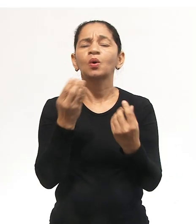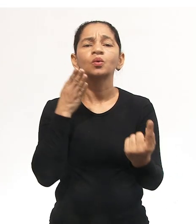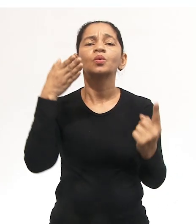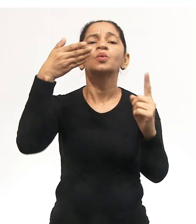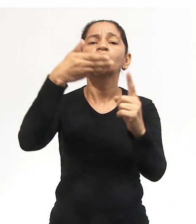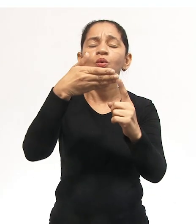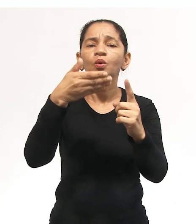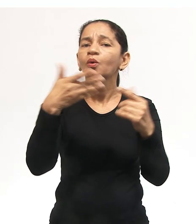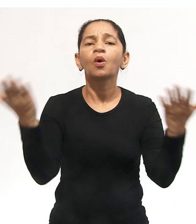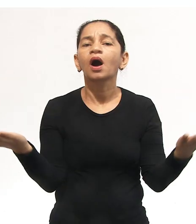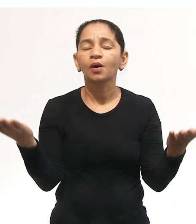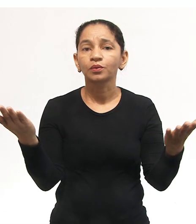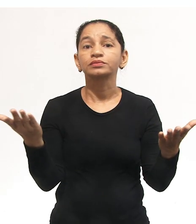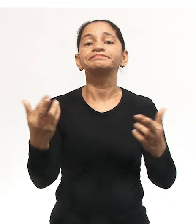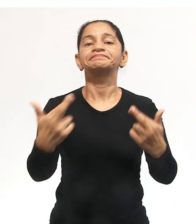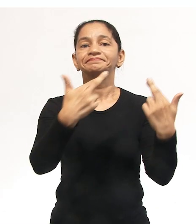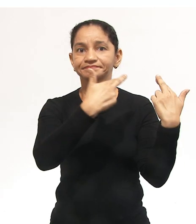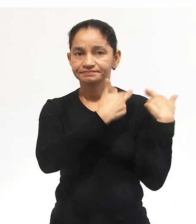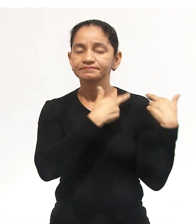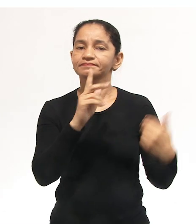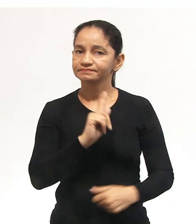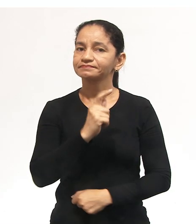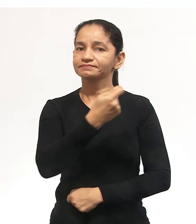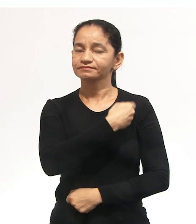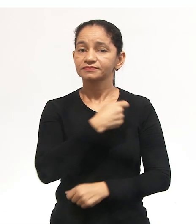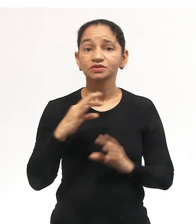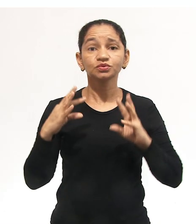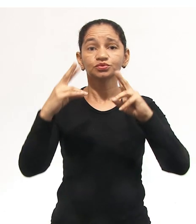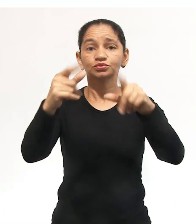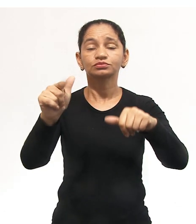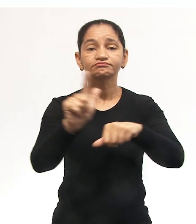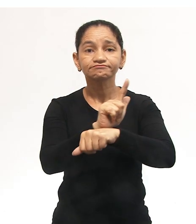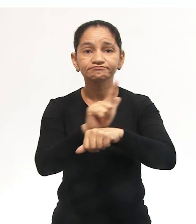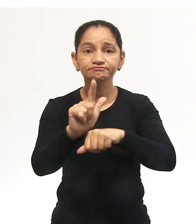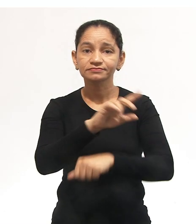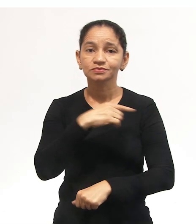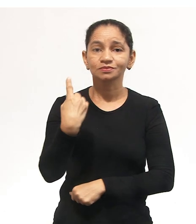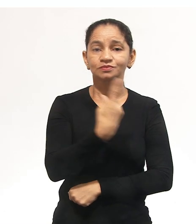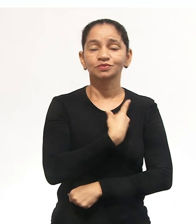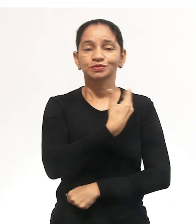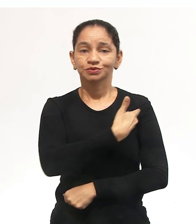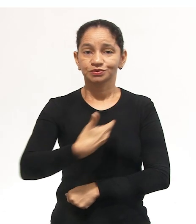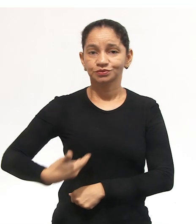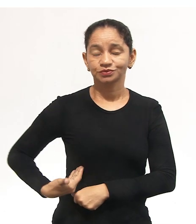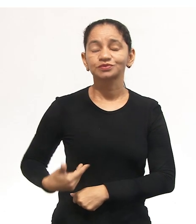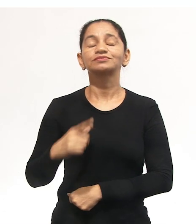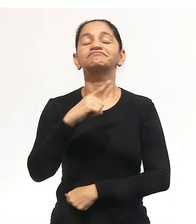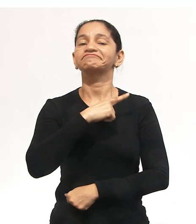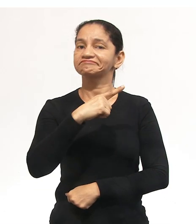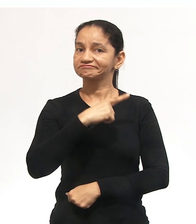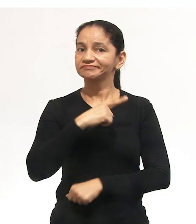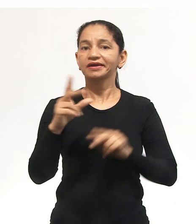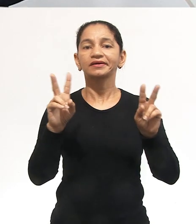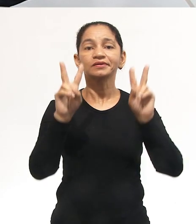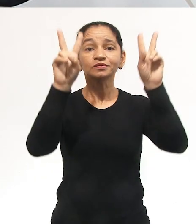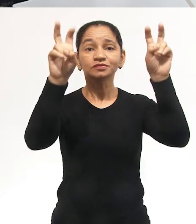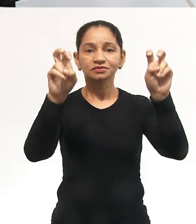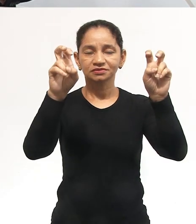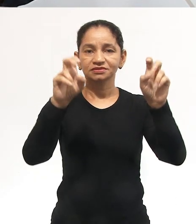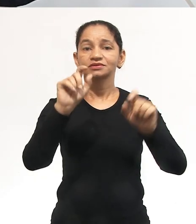a responsabilidade na gestão fiscal dos gestores públicos, tá? E ela vai destacar